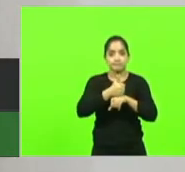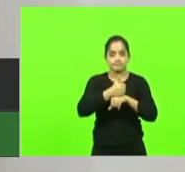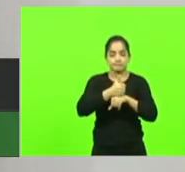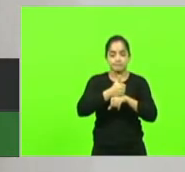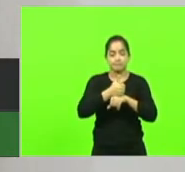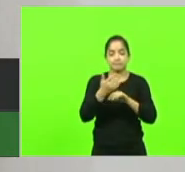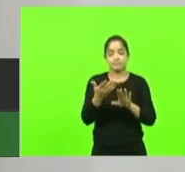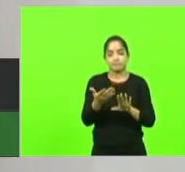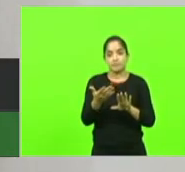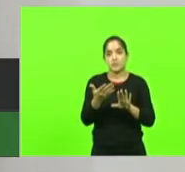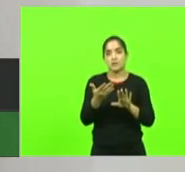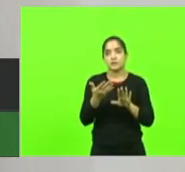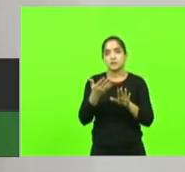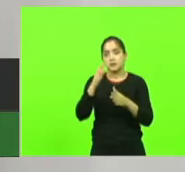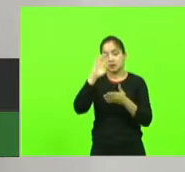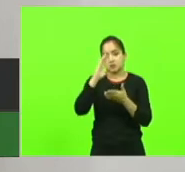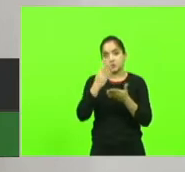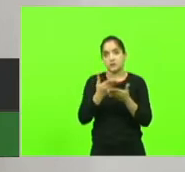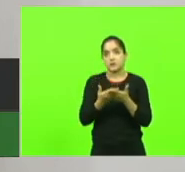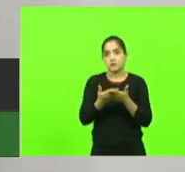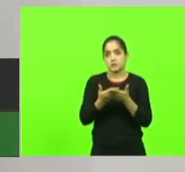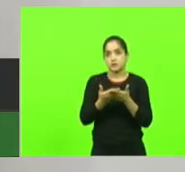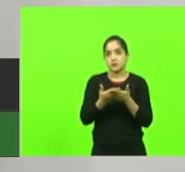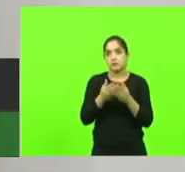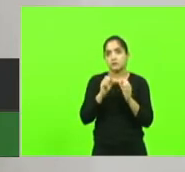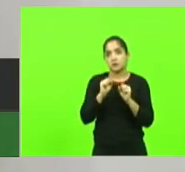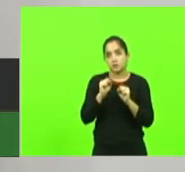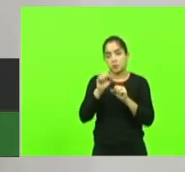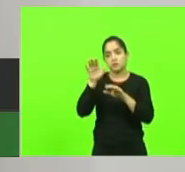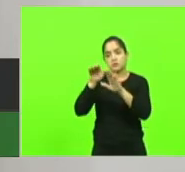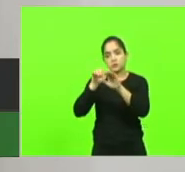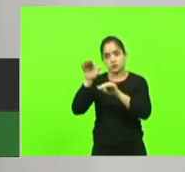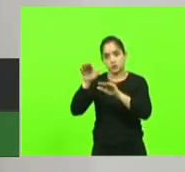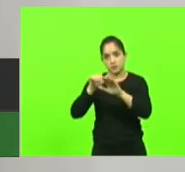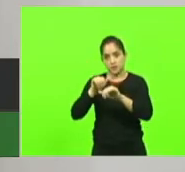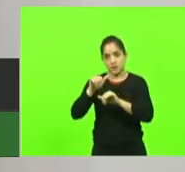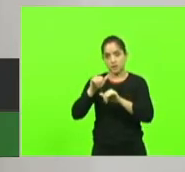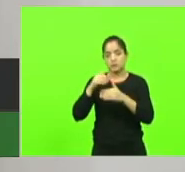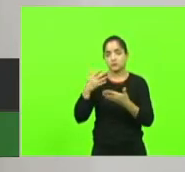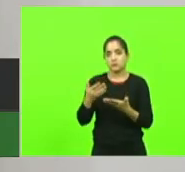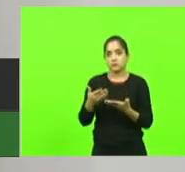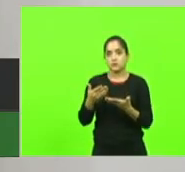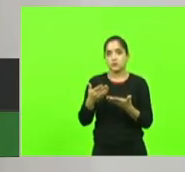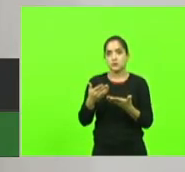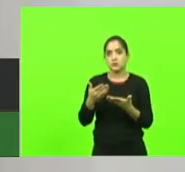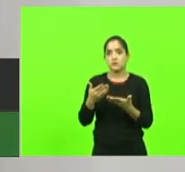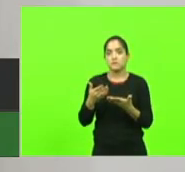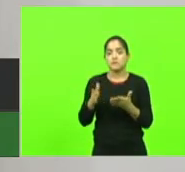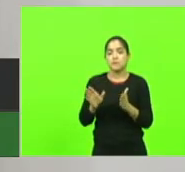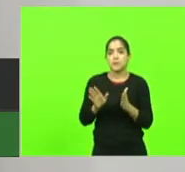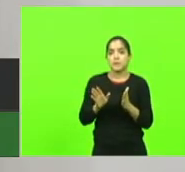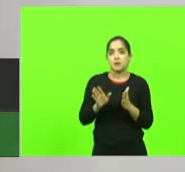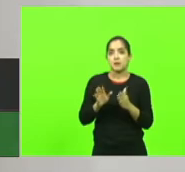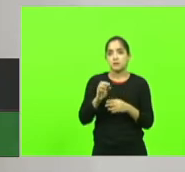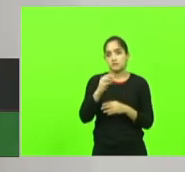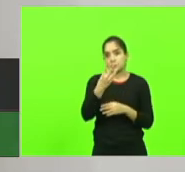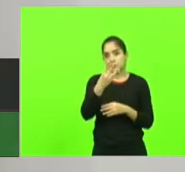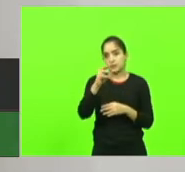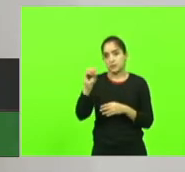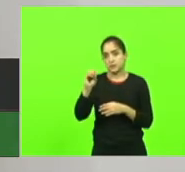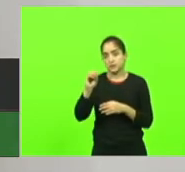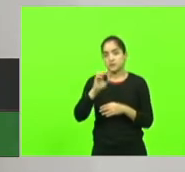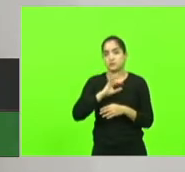mas acreditamos que ainda possam ser chamados em torno de 300